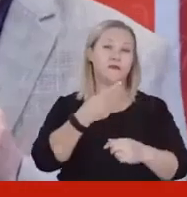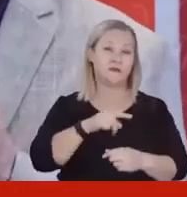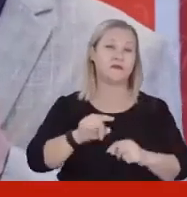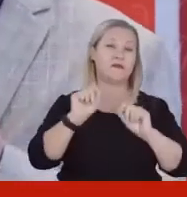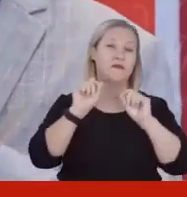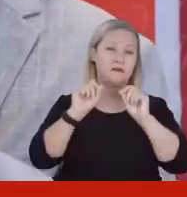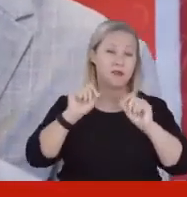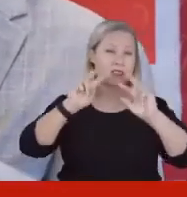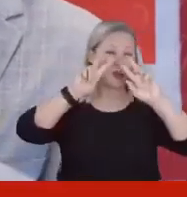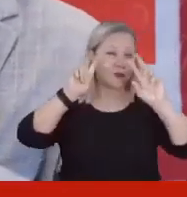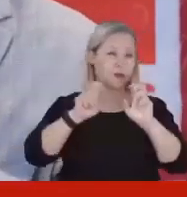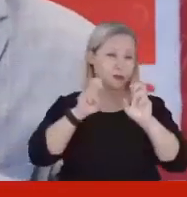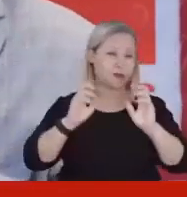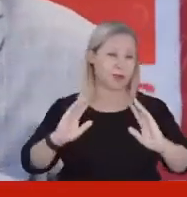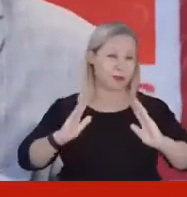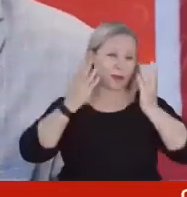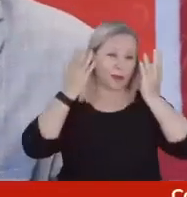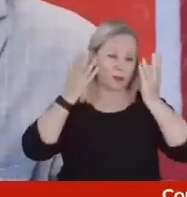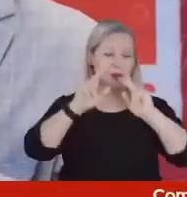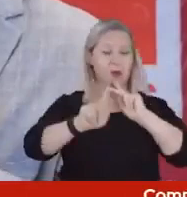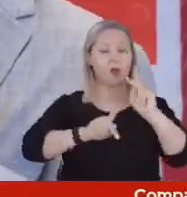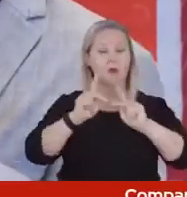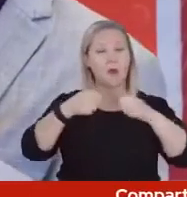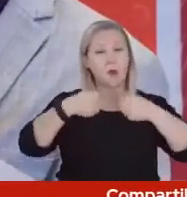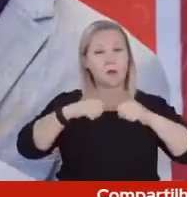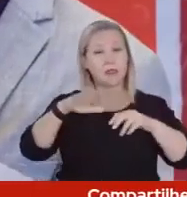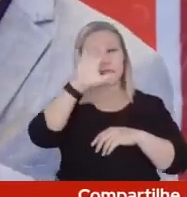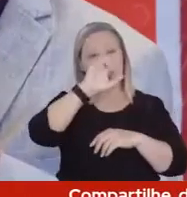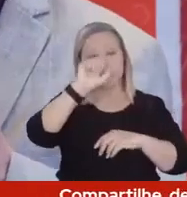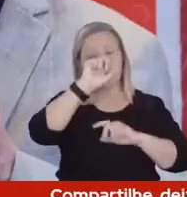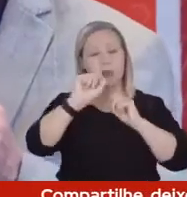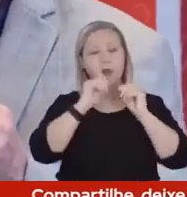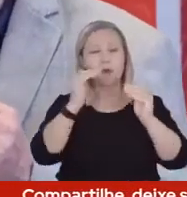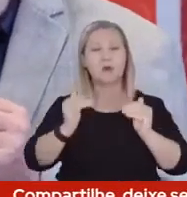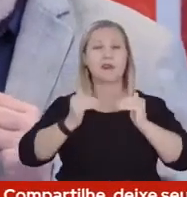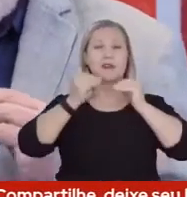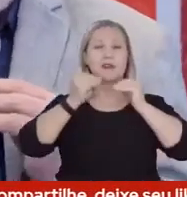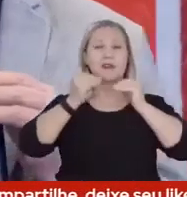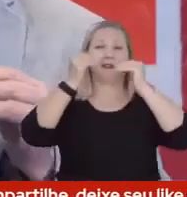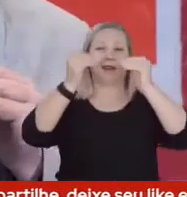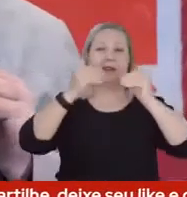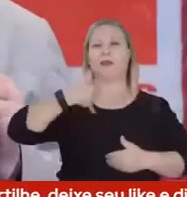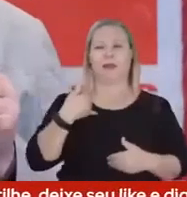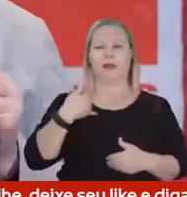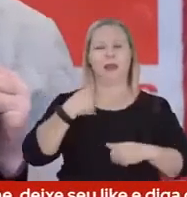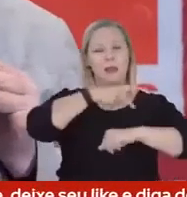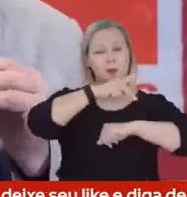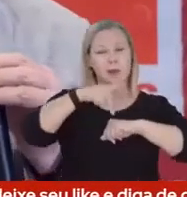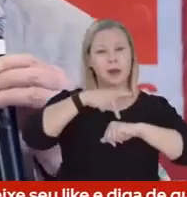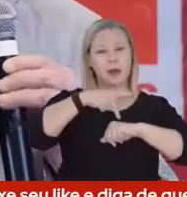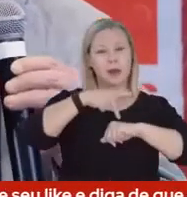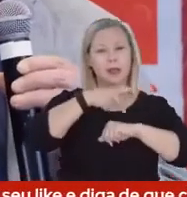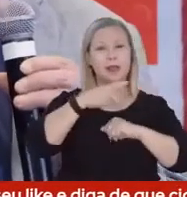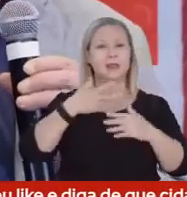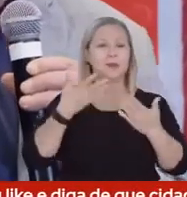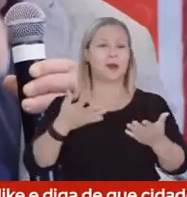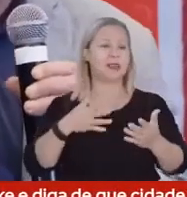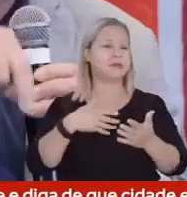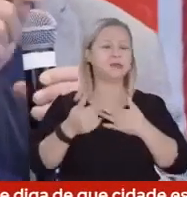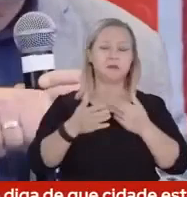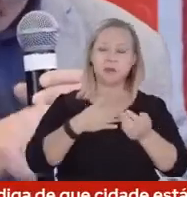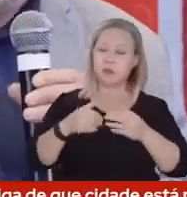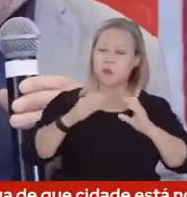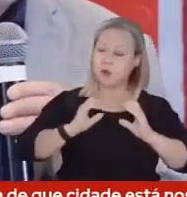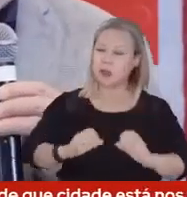que aprender o que é soberania. Eu quero soberania para esse país, como qualquer cidadão brasileiro, quer